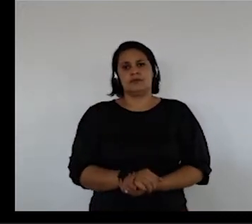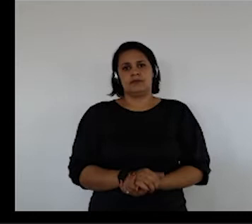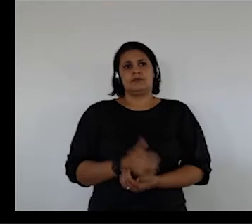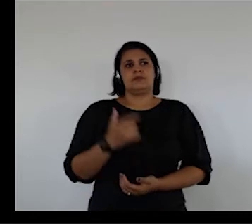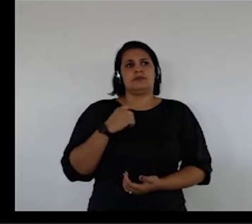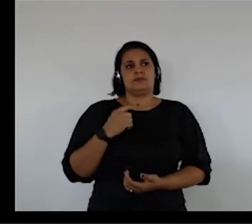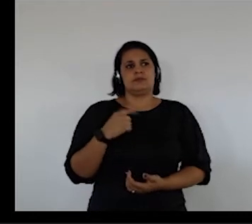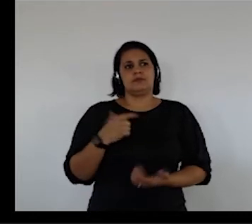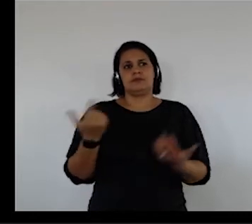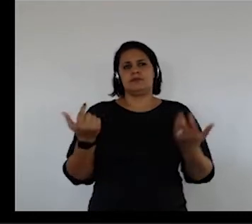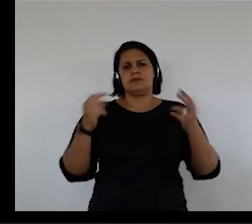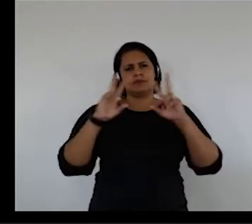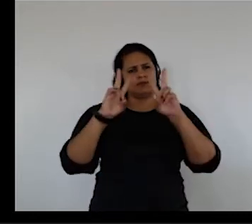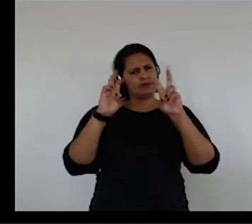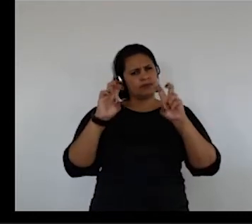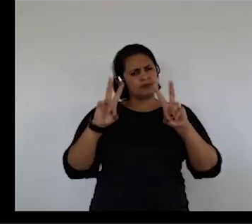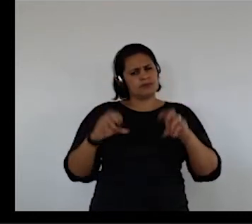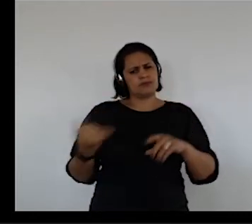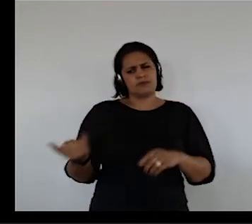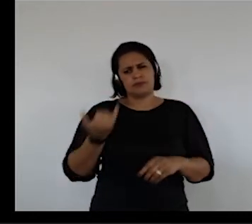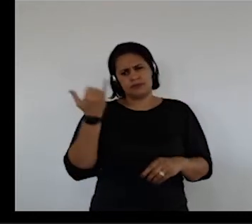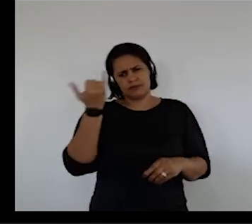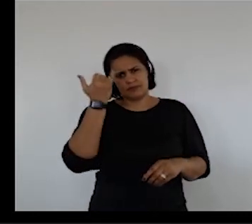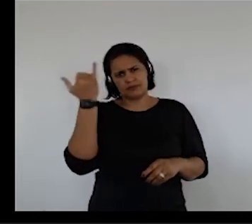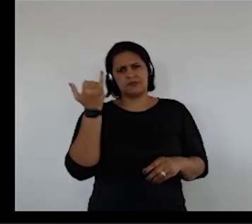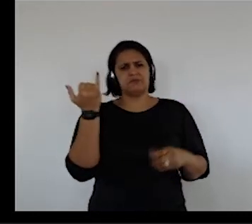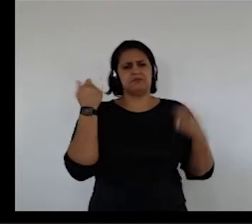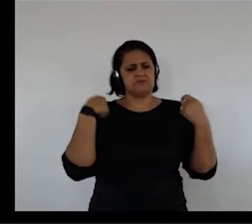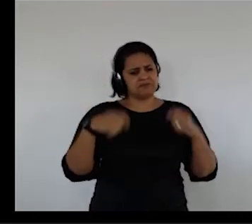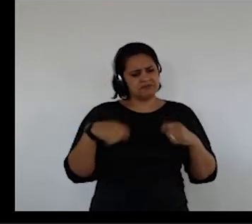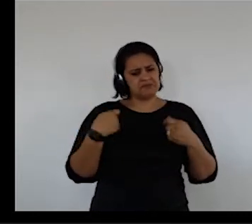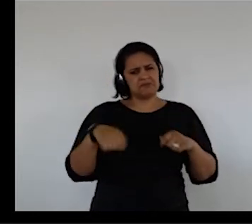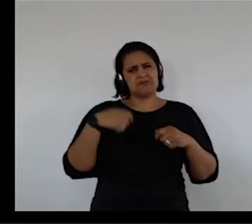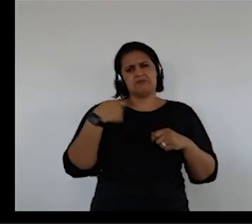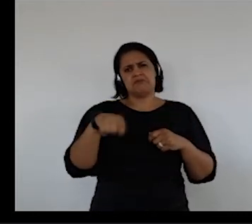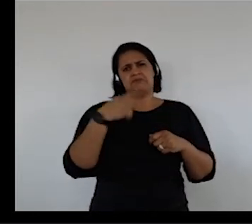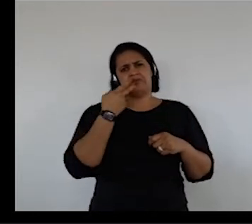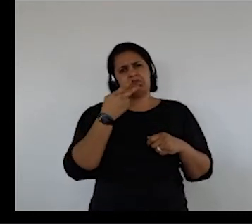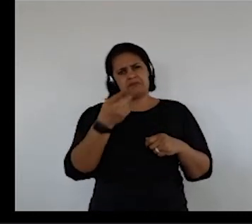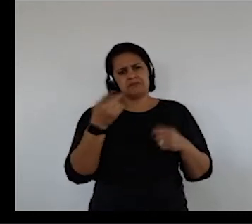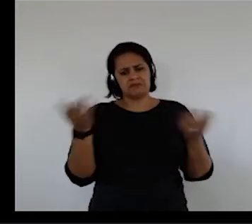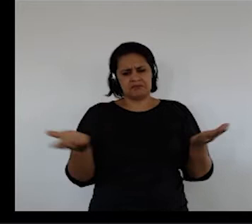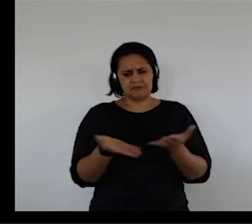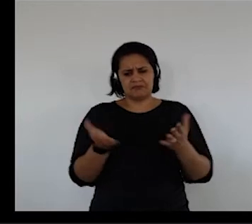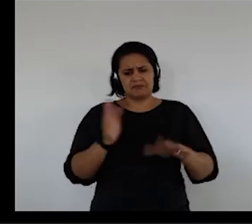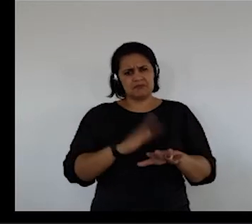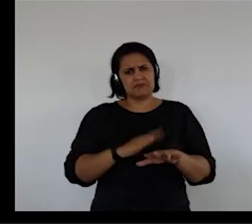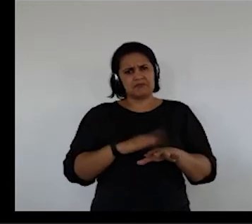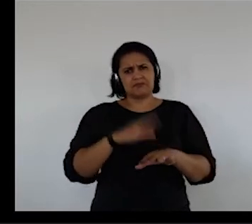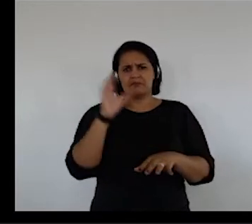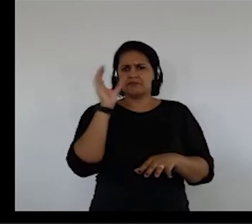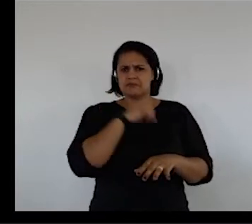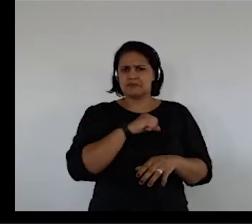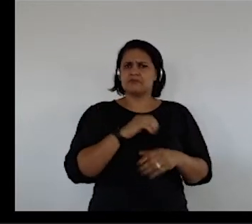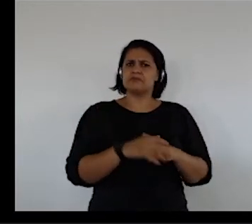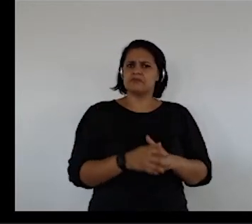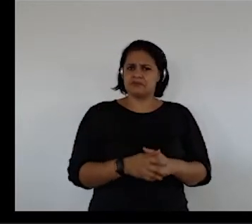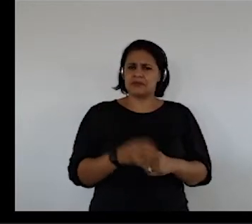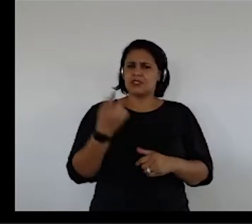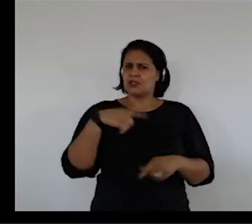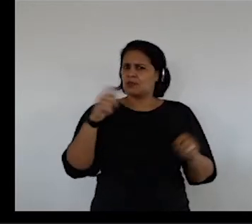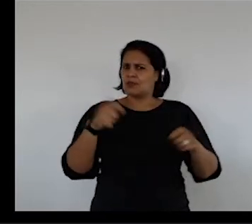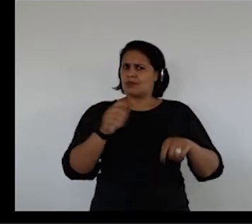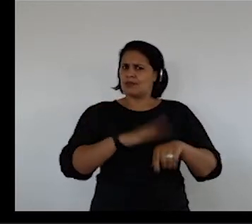necessários você destacou, né, nesse breve relato, né? Como eu disse, nós poderíamos passar muito tempo tratando sobre cada